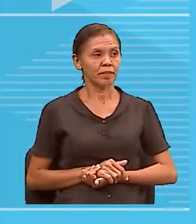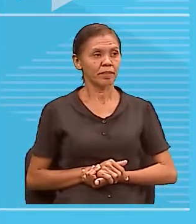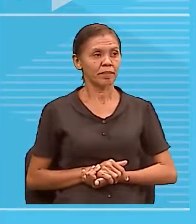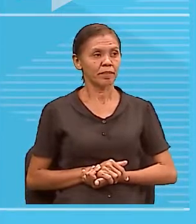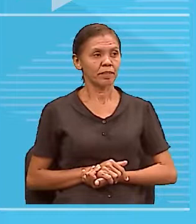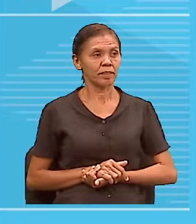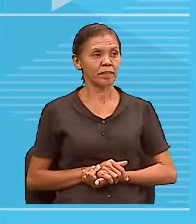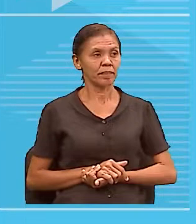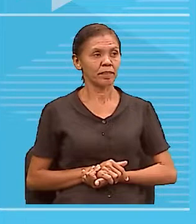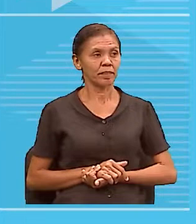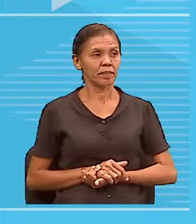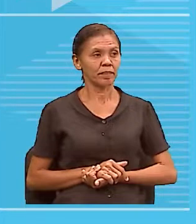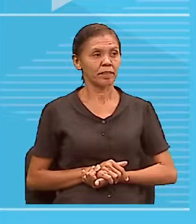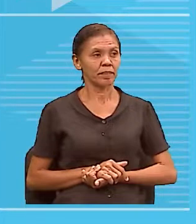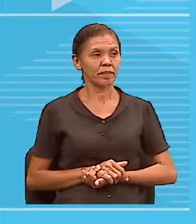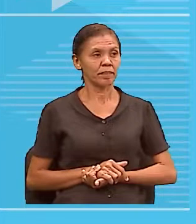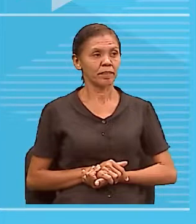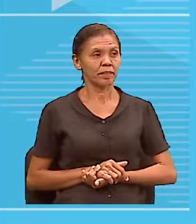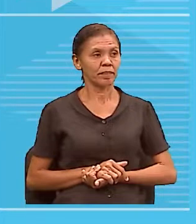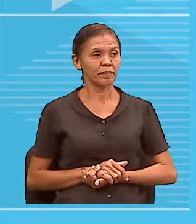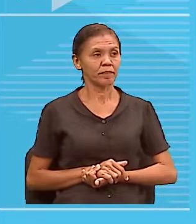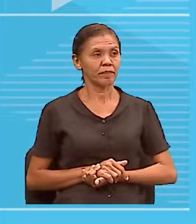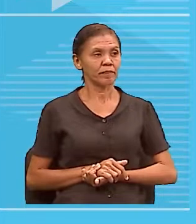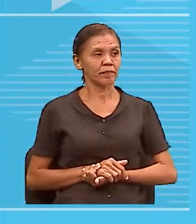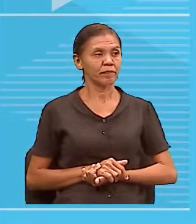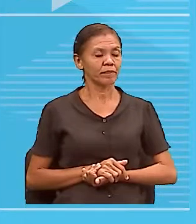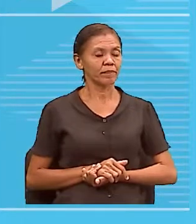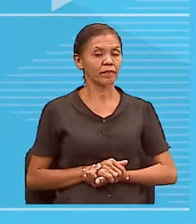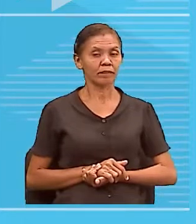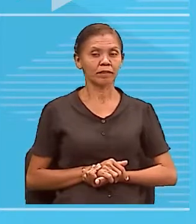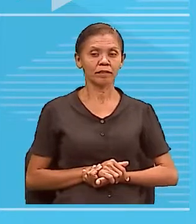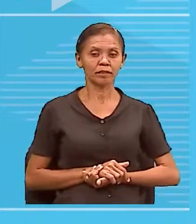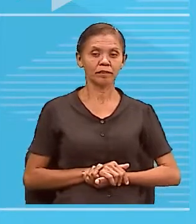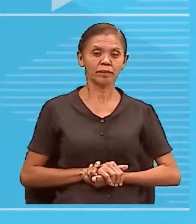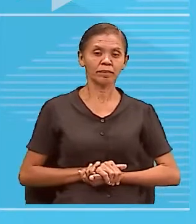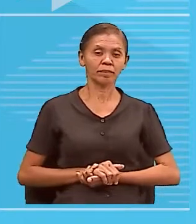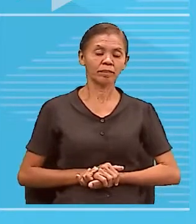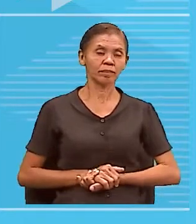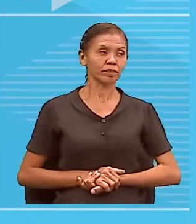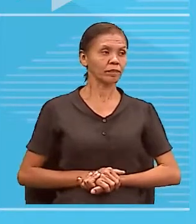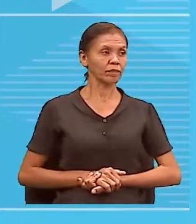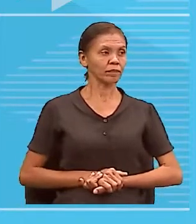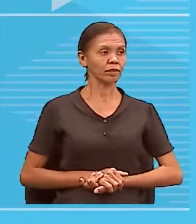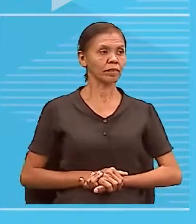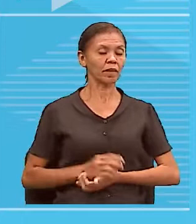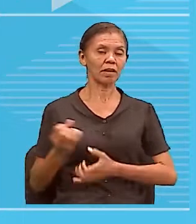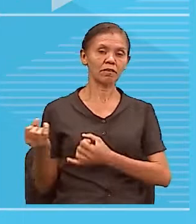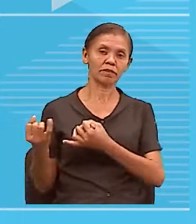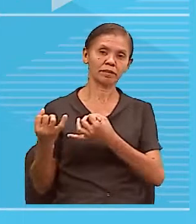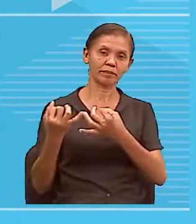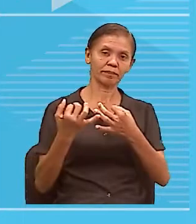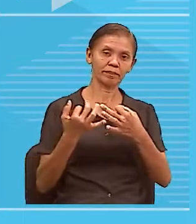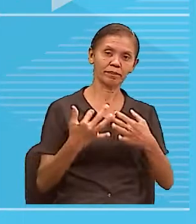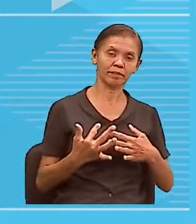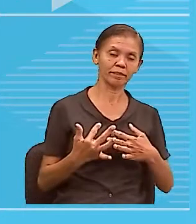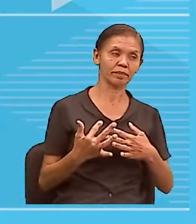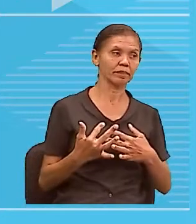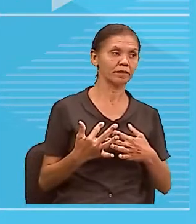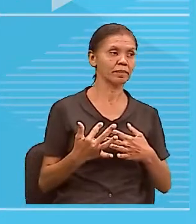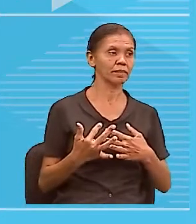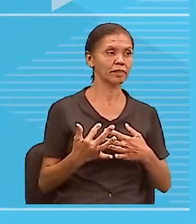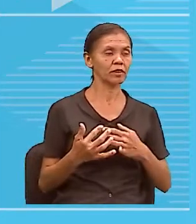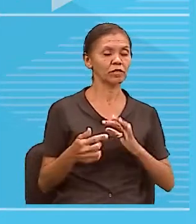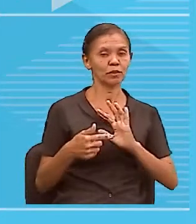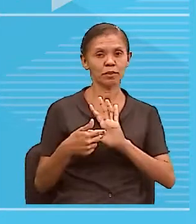também como eu disse para vocês uma coisa vai para o chão da outra ou falando aqui dos assuntos E aí aproveito e vou